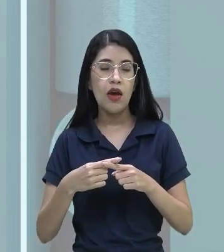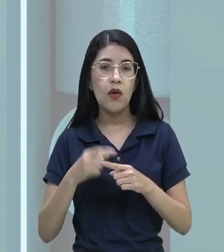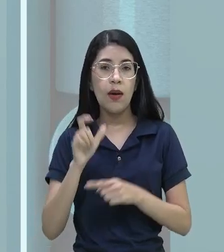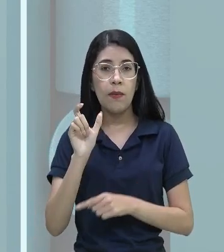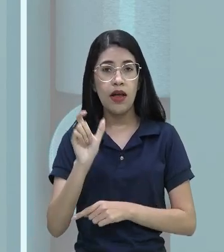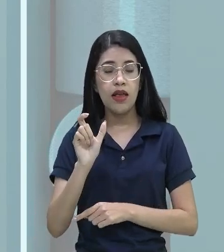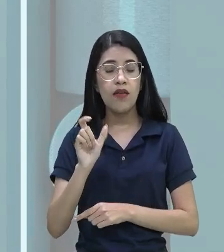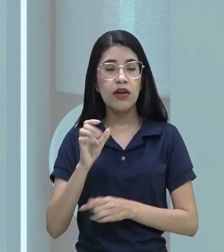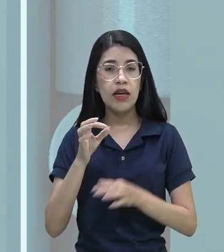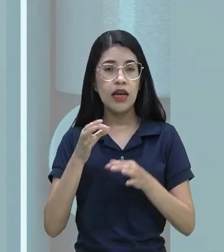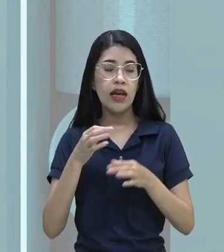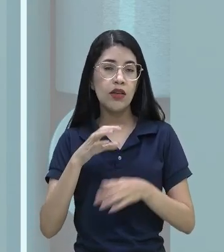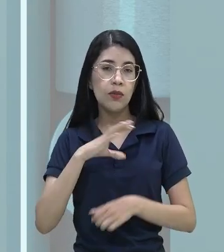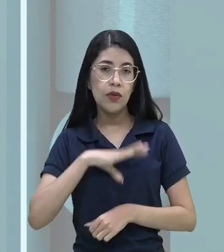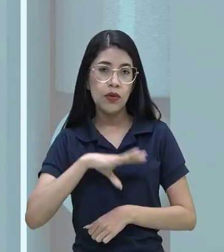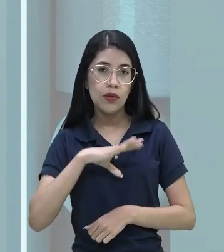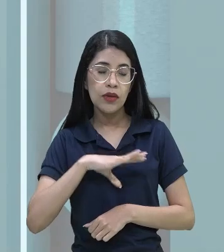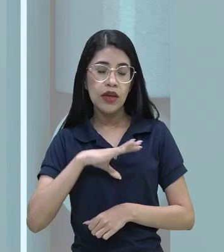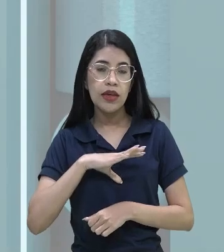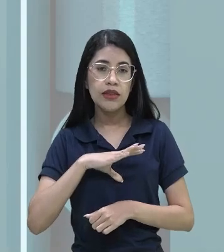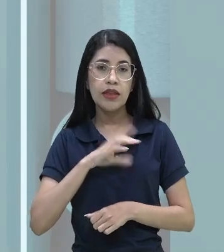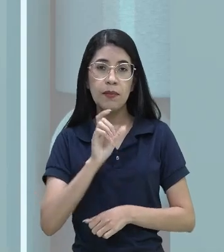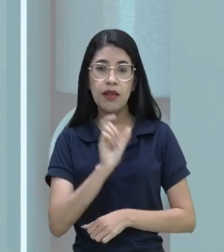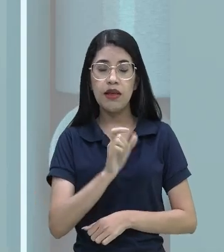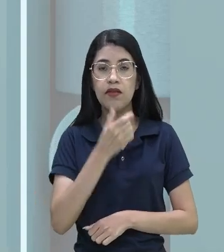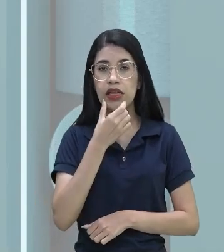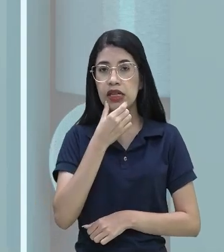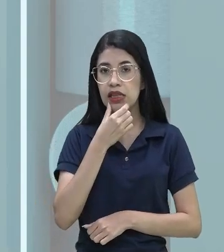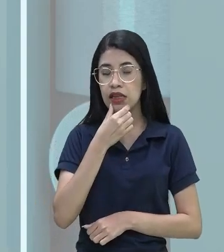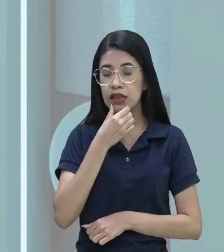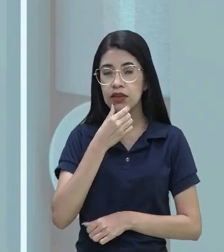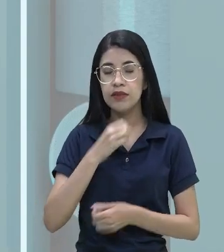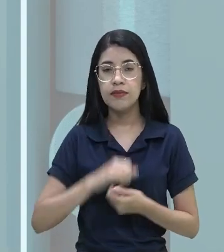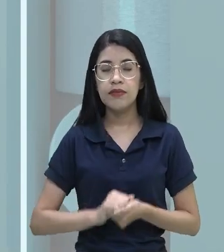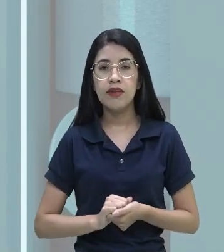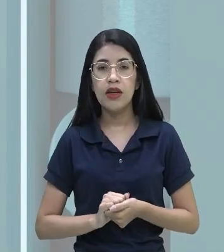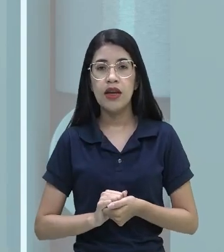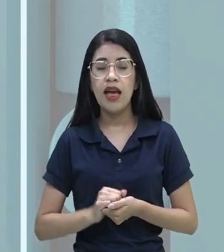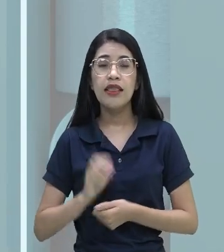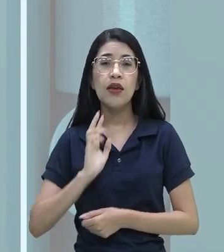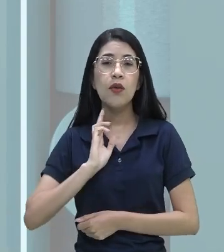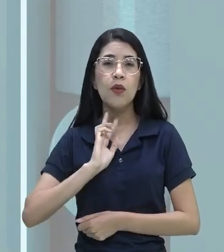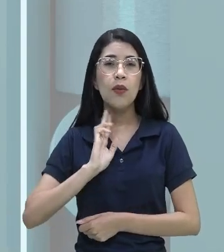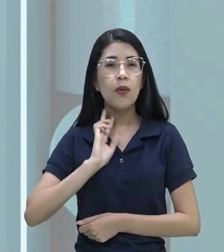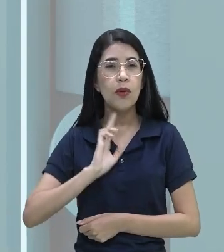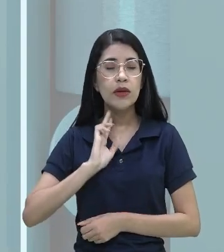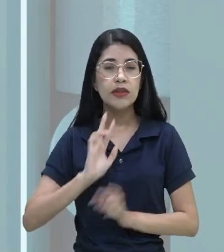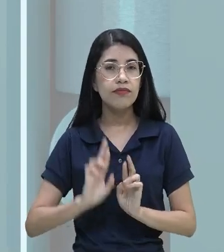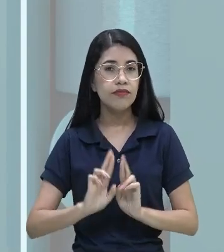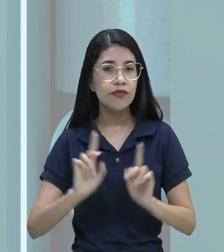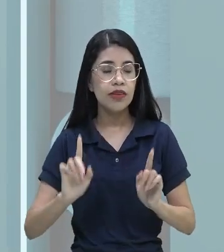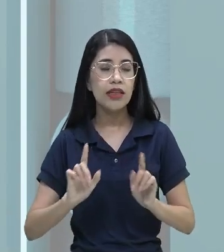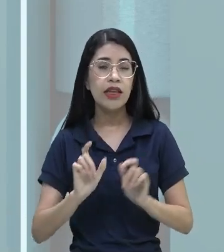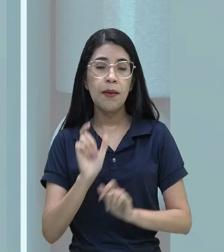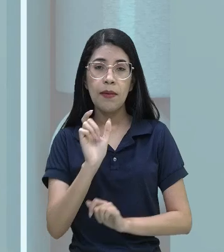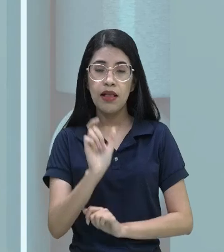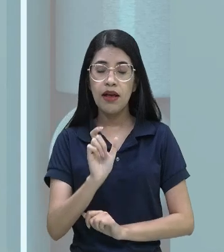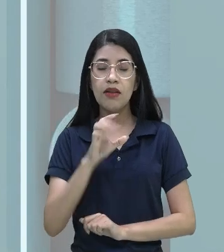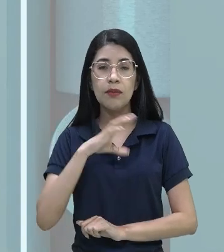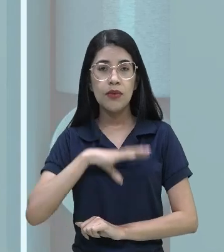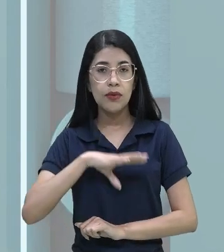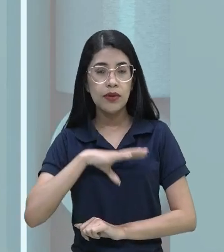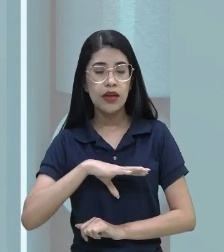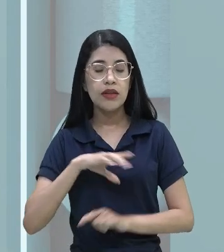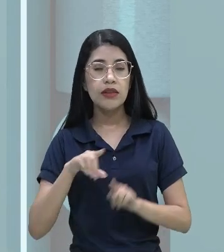aportuguesada do termo inglês recorde, né? Nota que está escrito no texto também em português, com